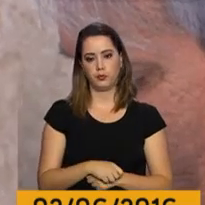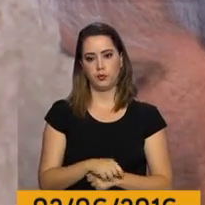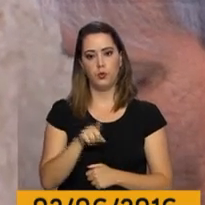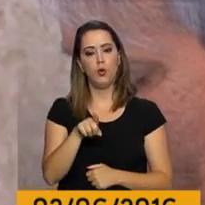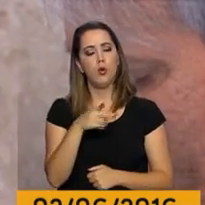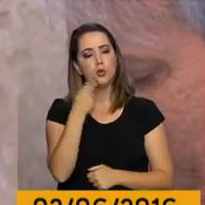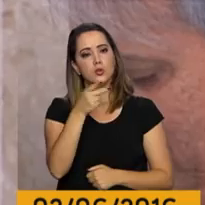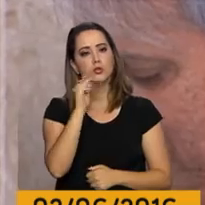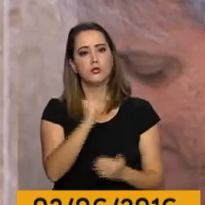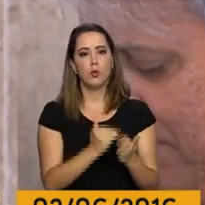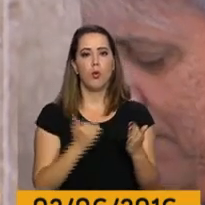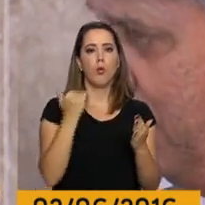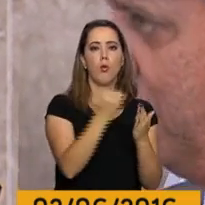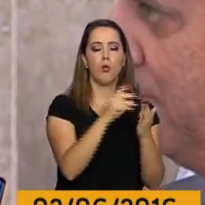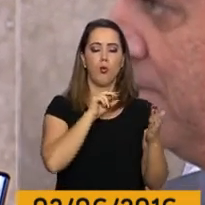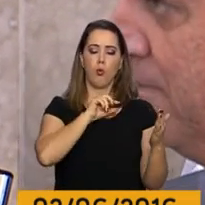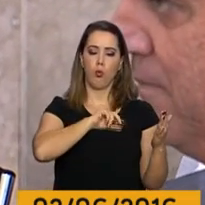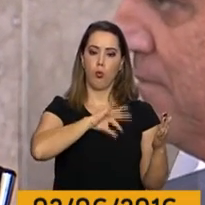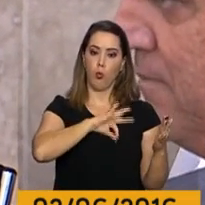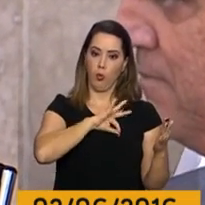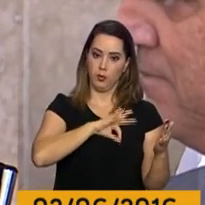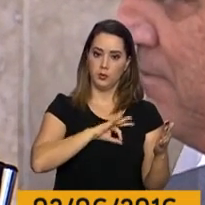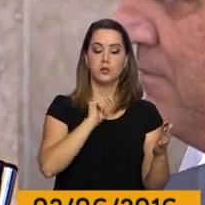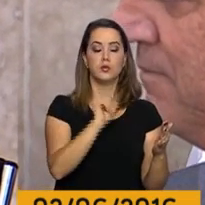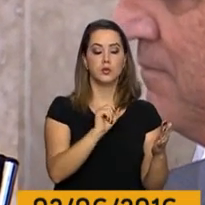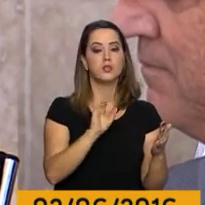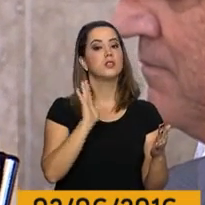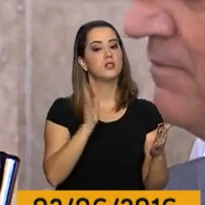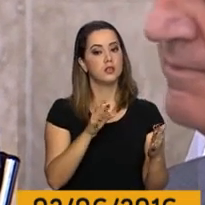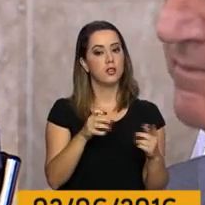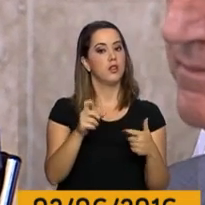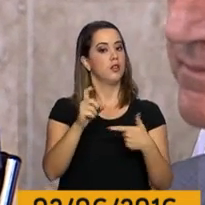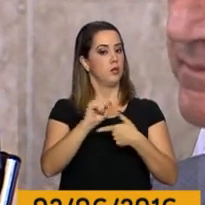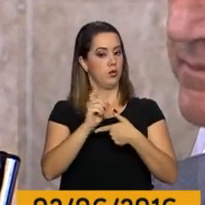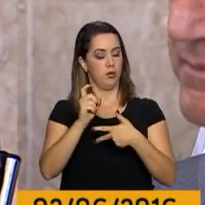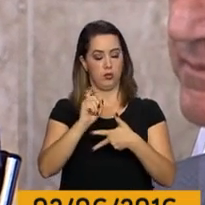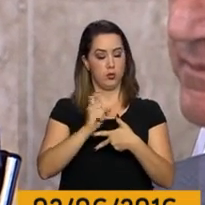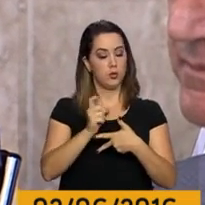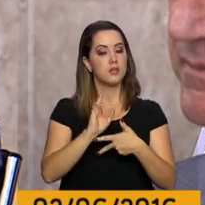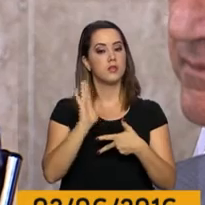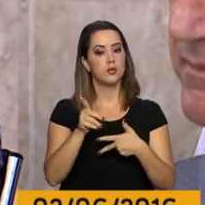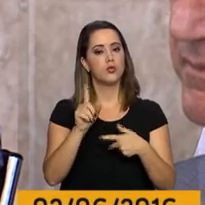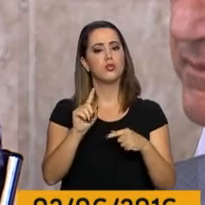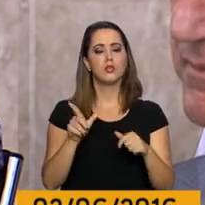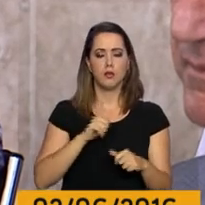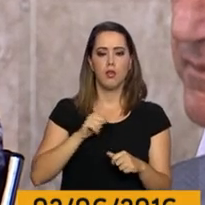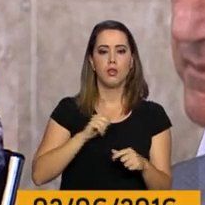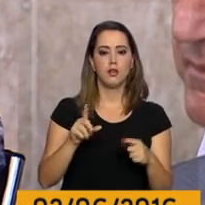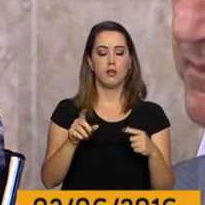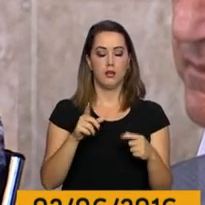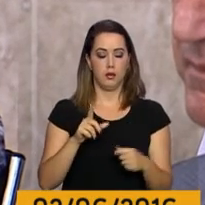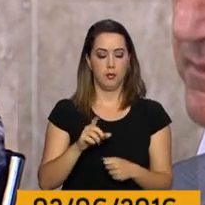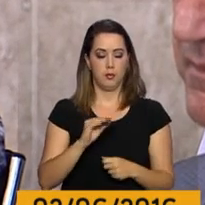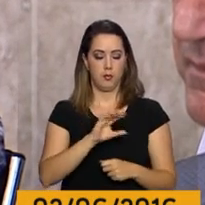dos servidores do Executivo. Queria saber se o reajuste dos servidores do Judiciário, com o aumento do salário dos ministros do STF